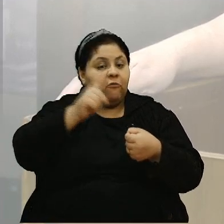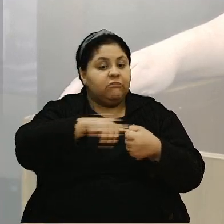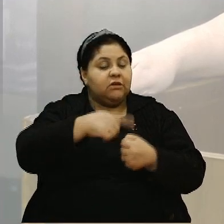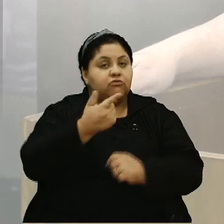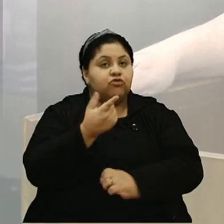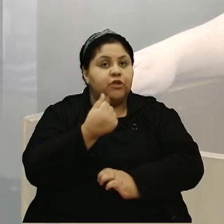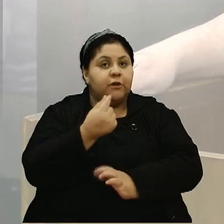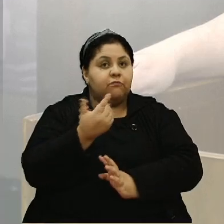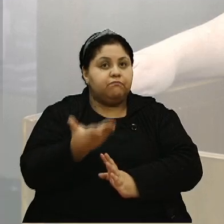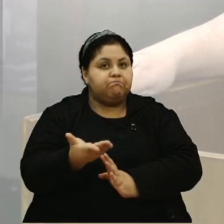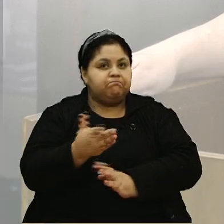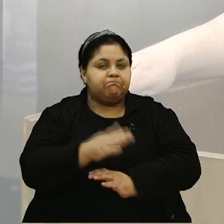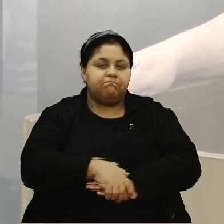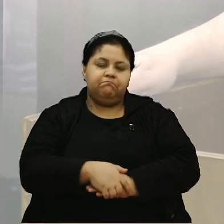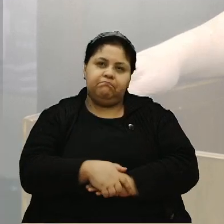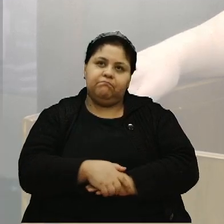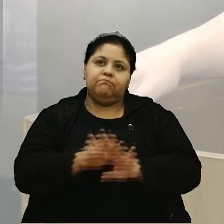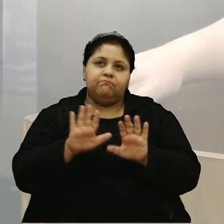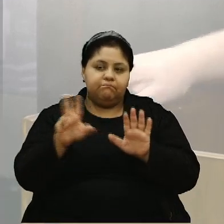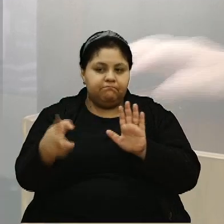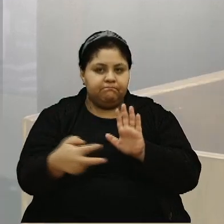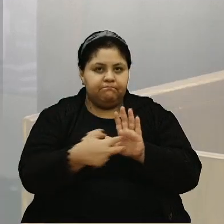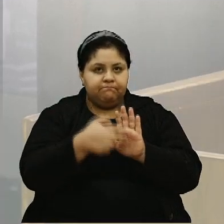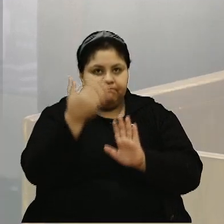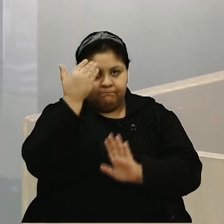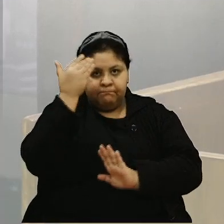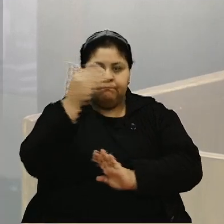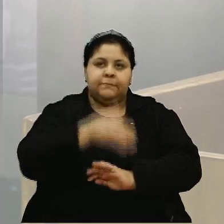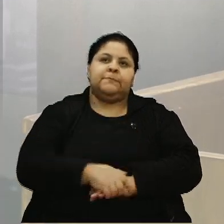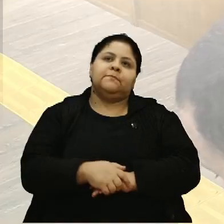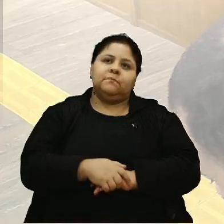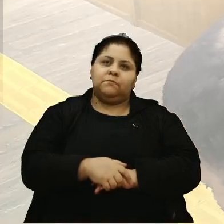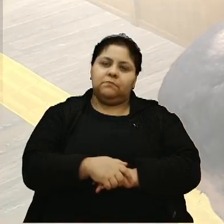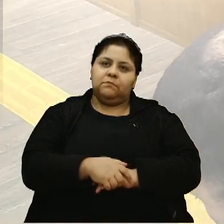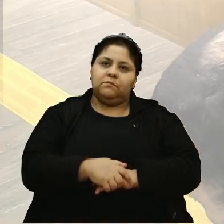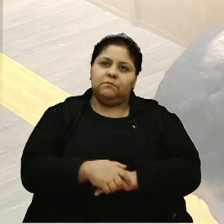Então, fica aí esse alerta. Obrigado. Obrigado.